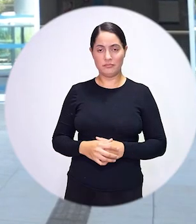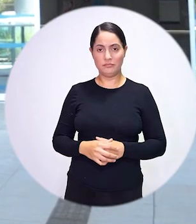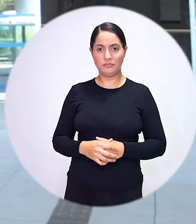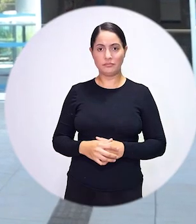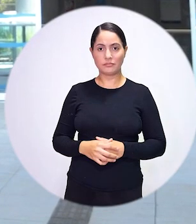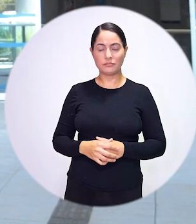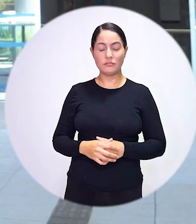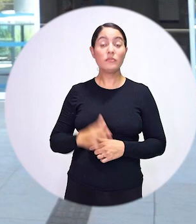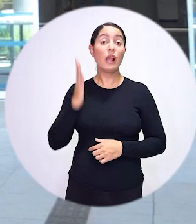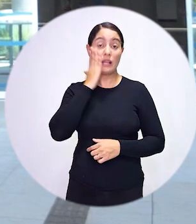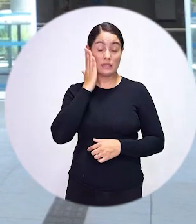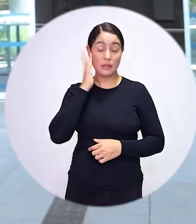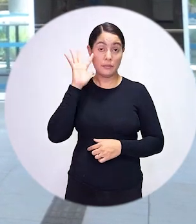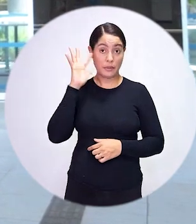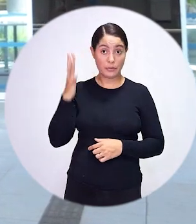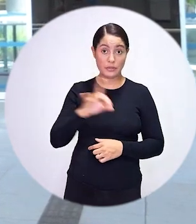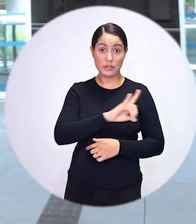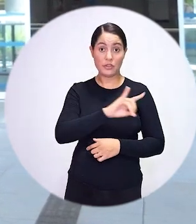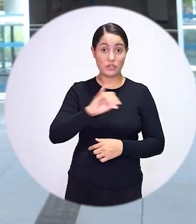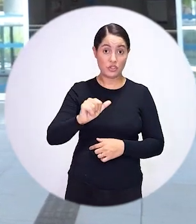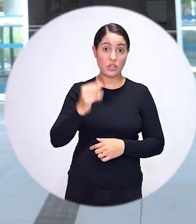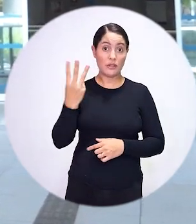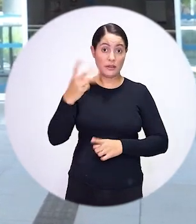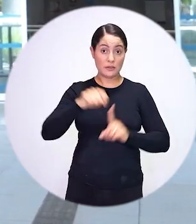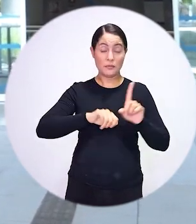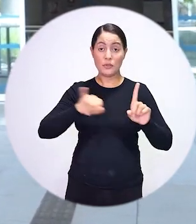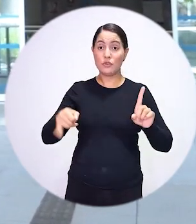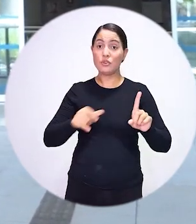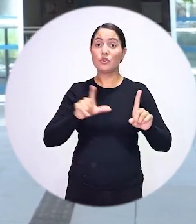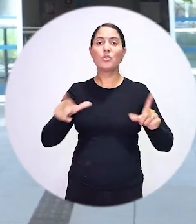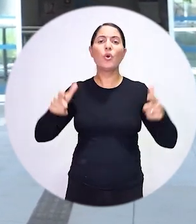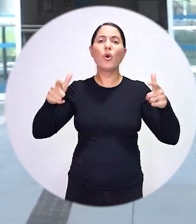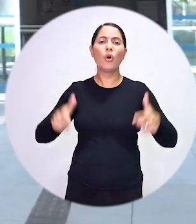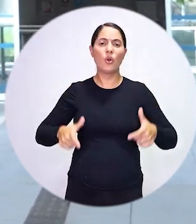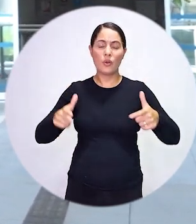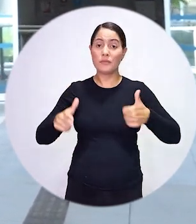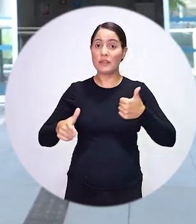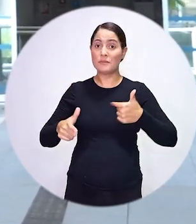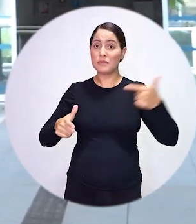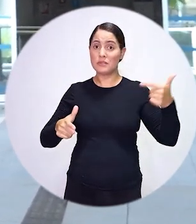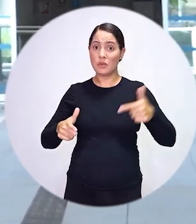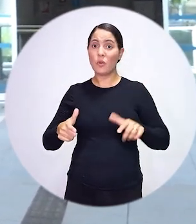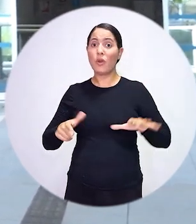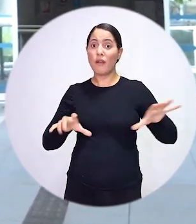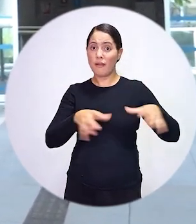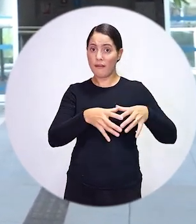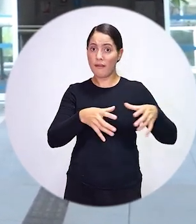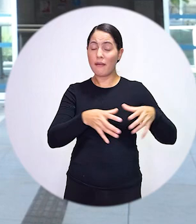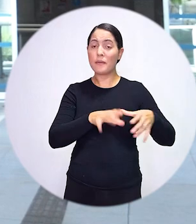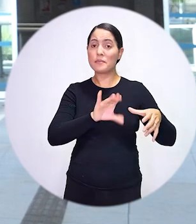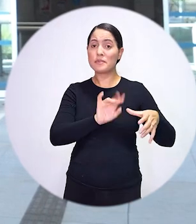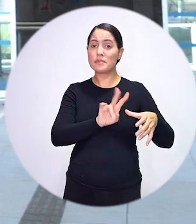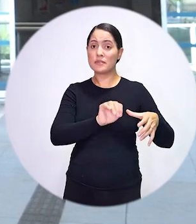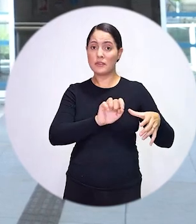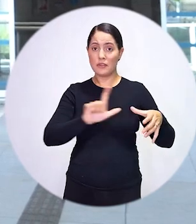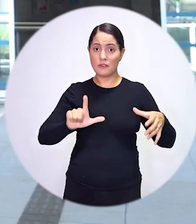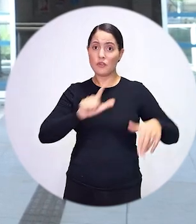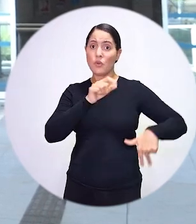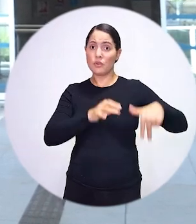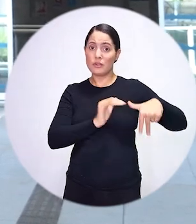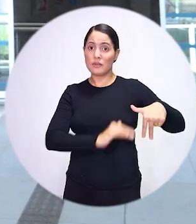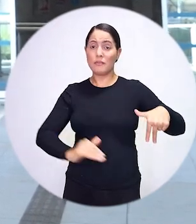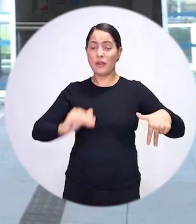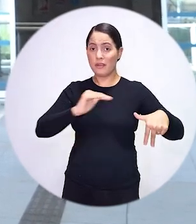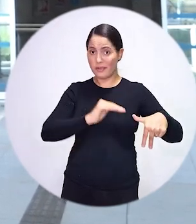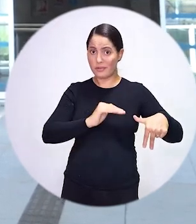Em sessão no dia 3 de julho, na 12ª Câmara Civil do Tribunal de Justiça do Paraná, o desembargador